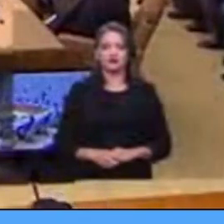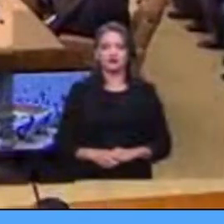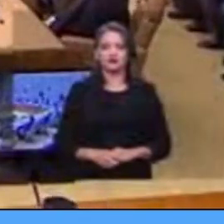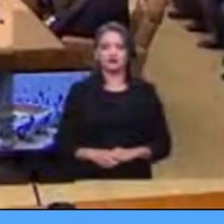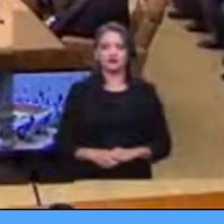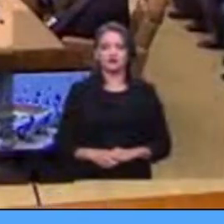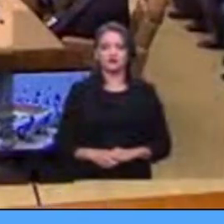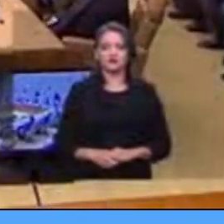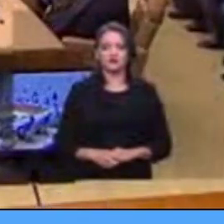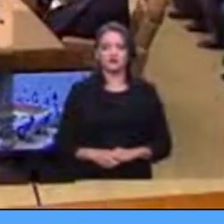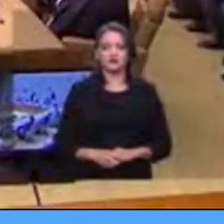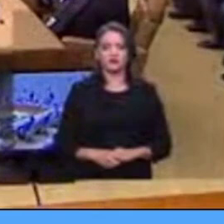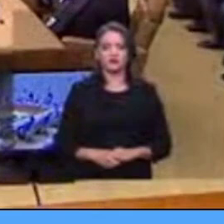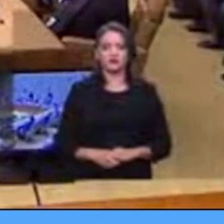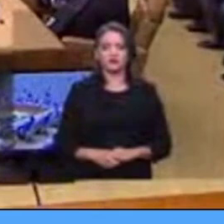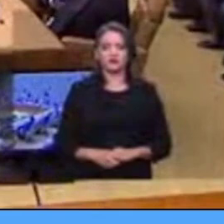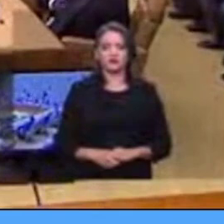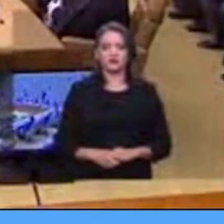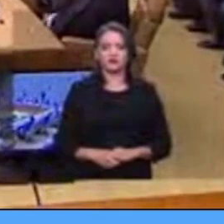Sensacional.